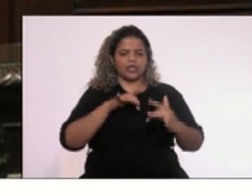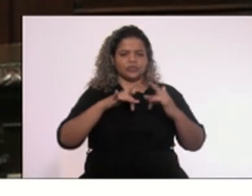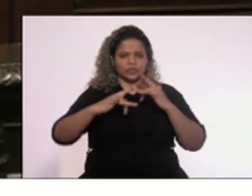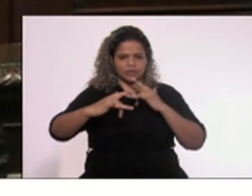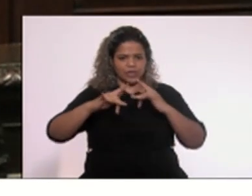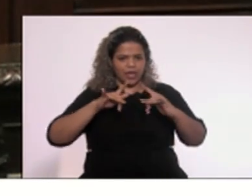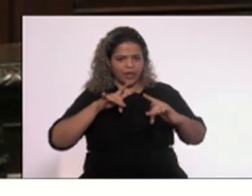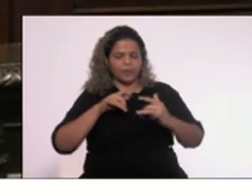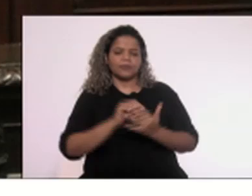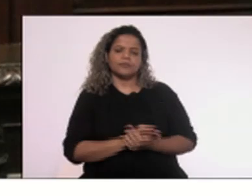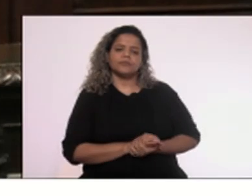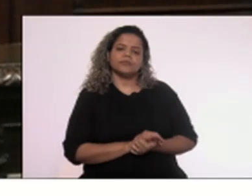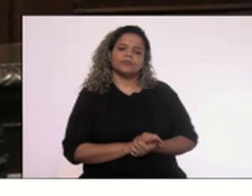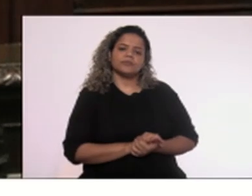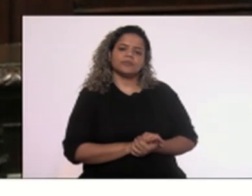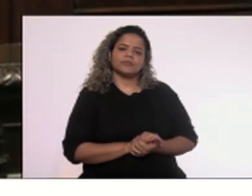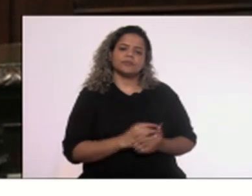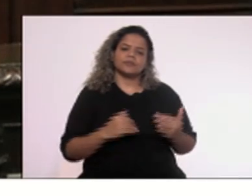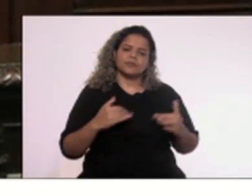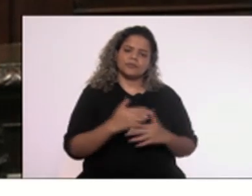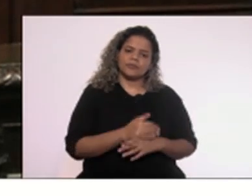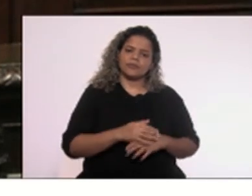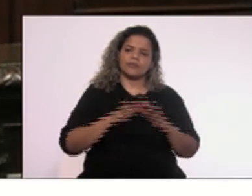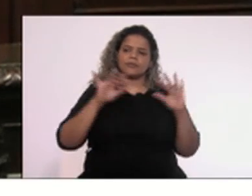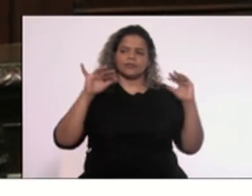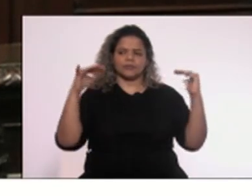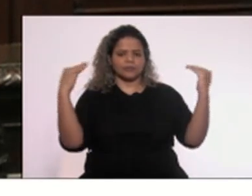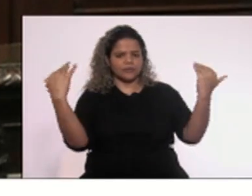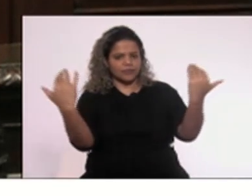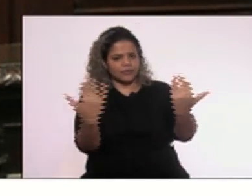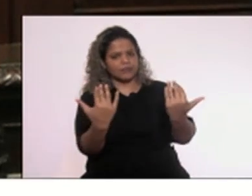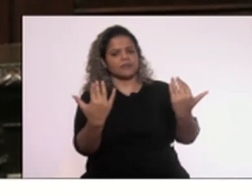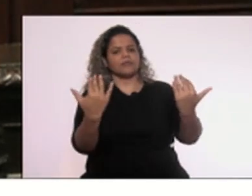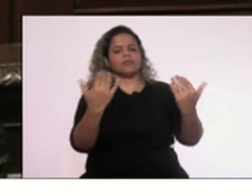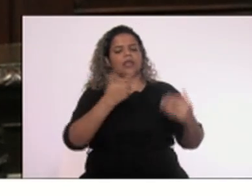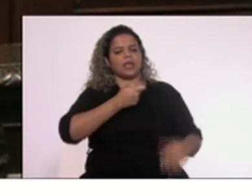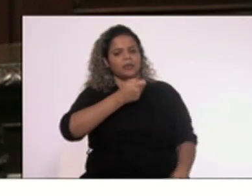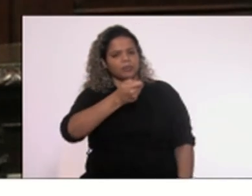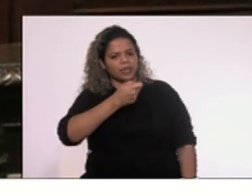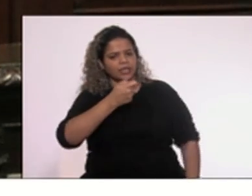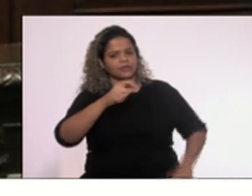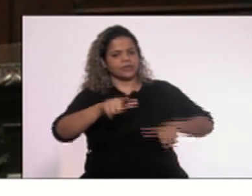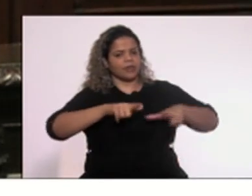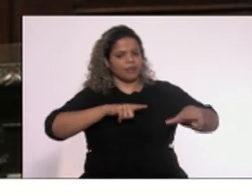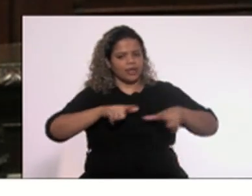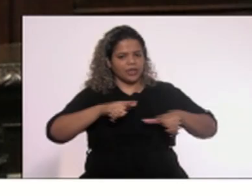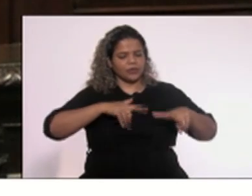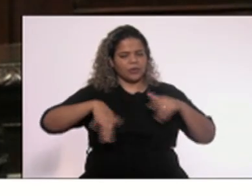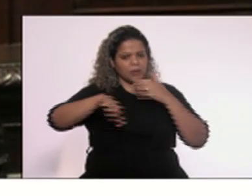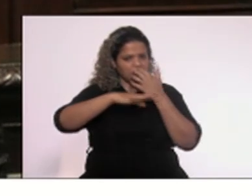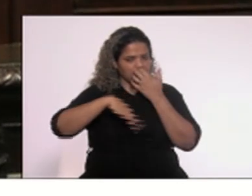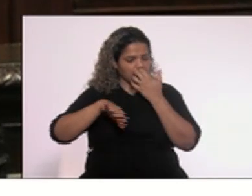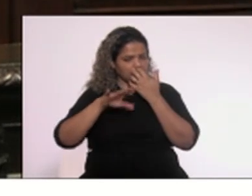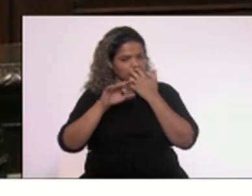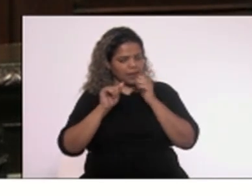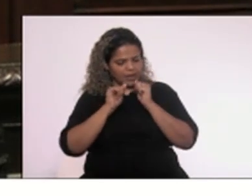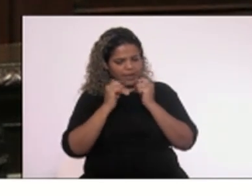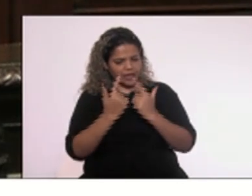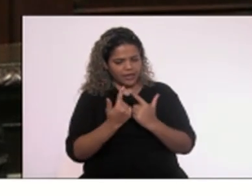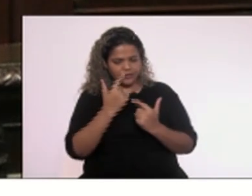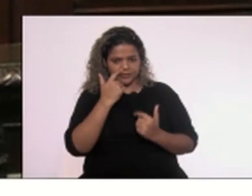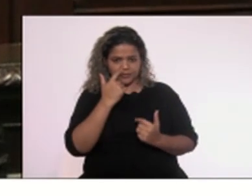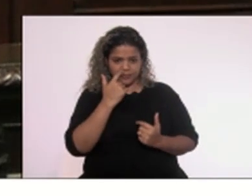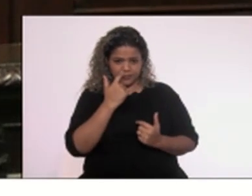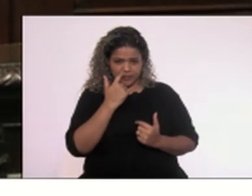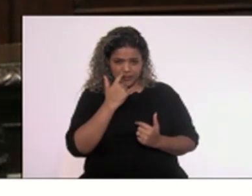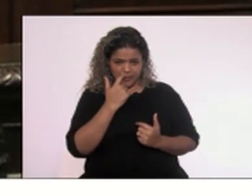sociais, cidadãos nas galerias, imprensa, trabalhadoras e trabalhadores da Assembleia Legislativa do